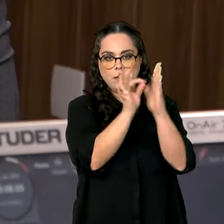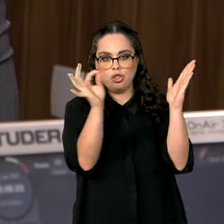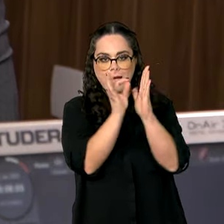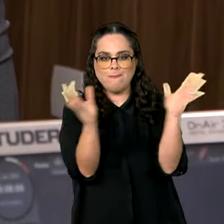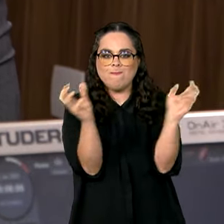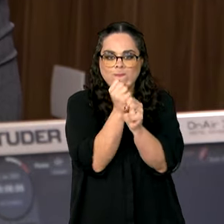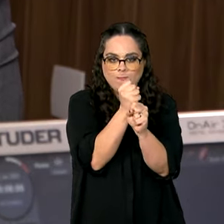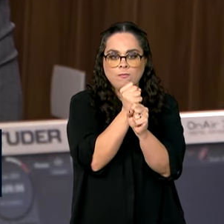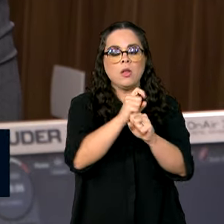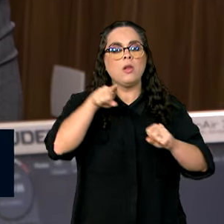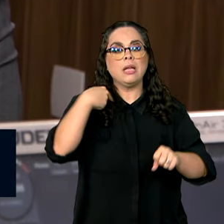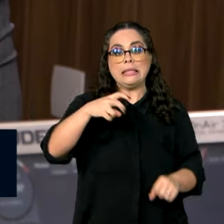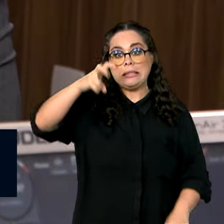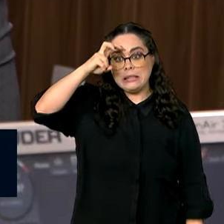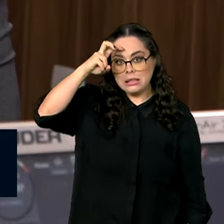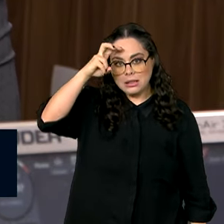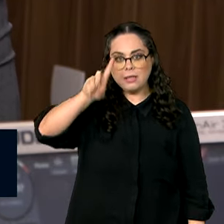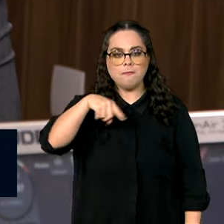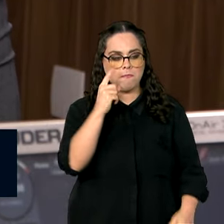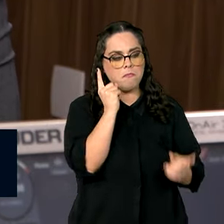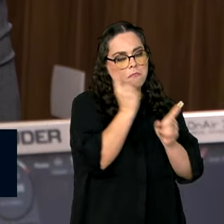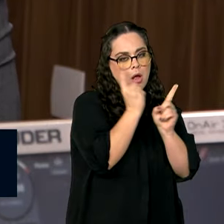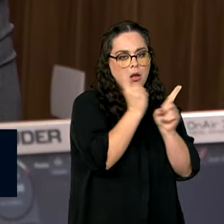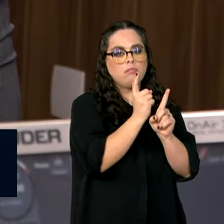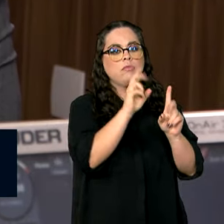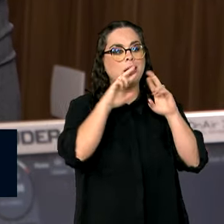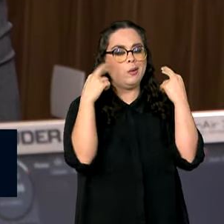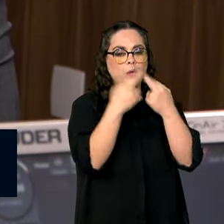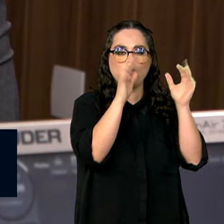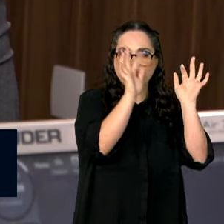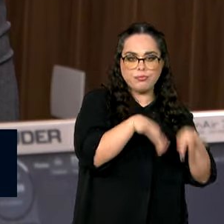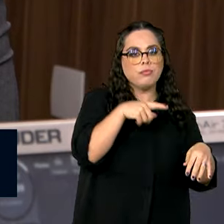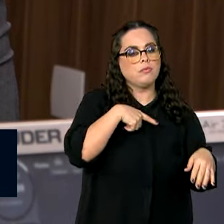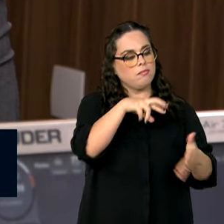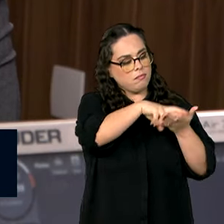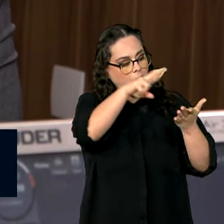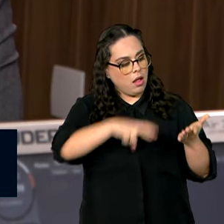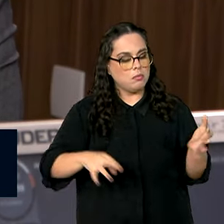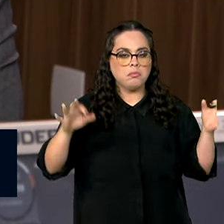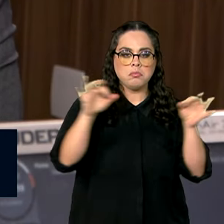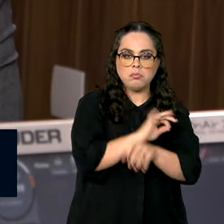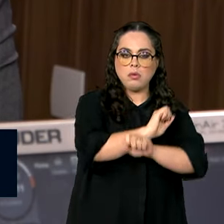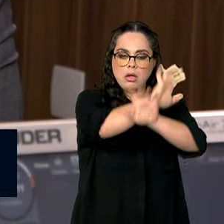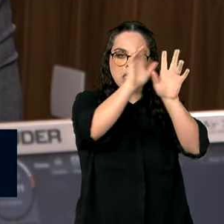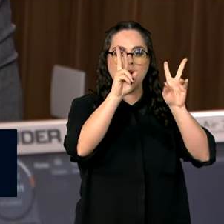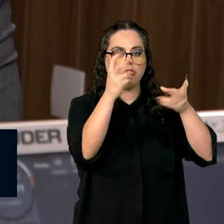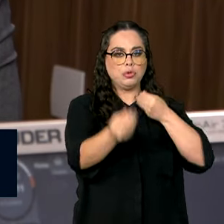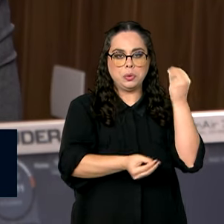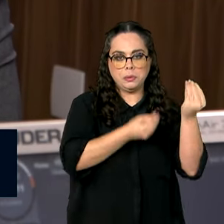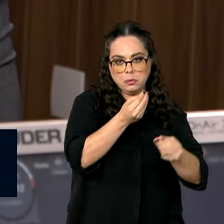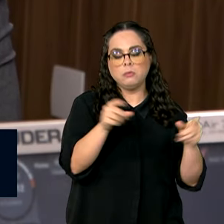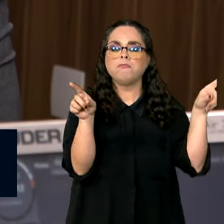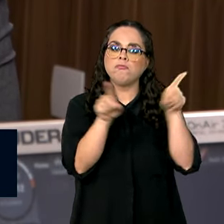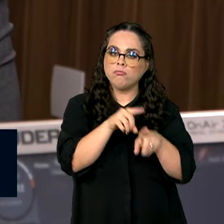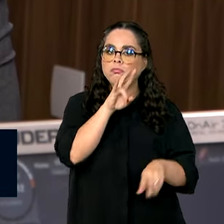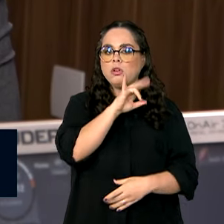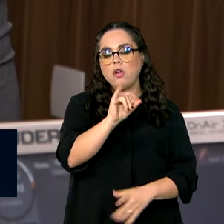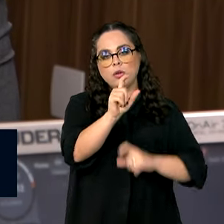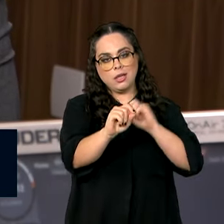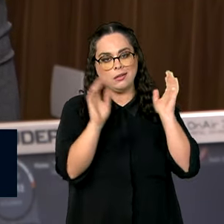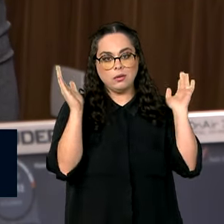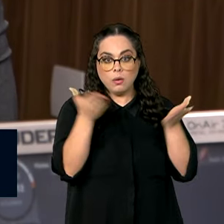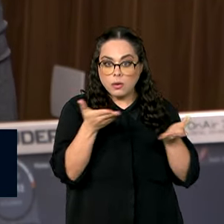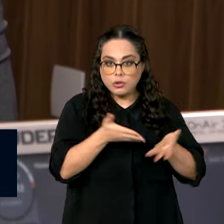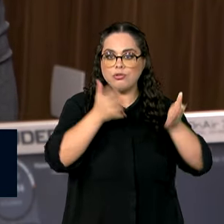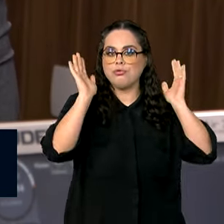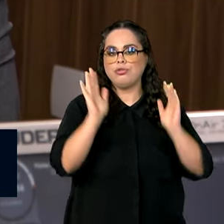ao final do encontro na quinta-feira a gente vai ter esse e eh um um um relato Claro sobre a situação mas a gente já tem assim hoje a